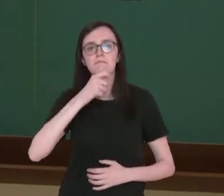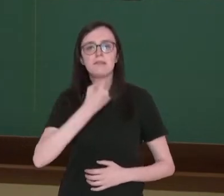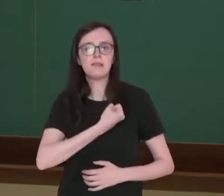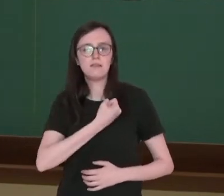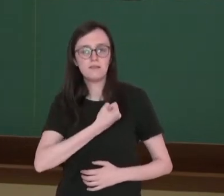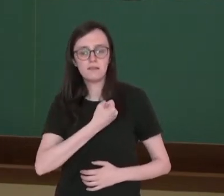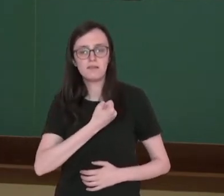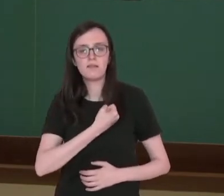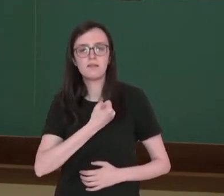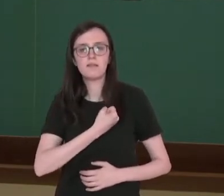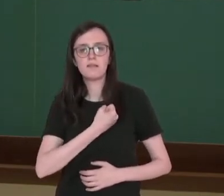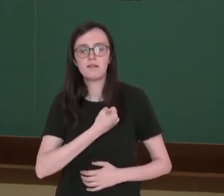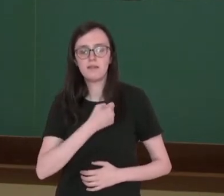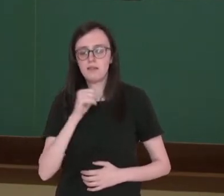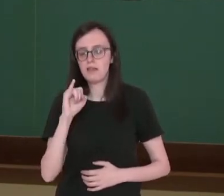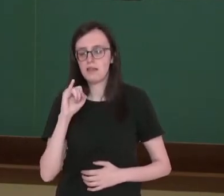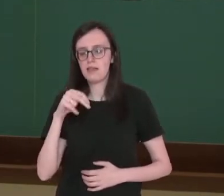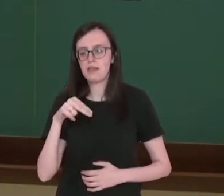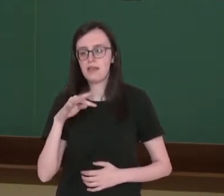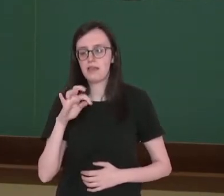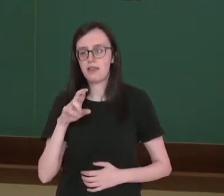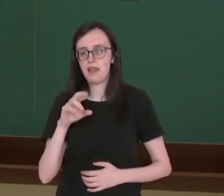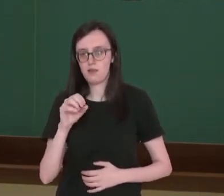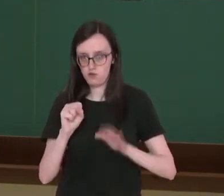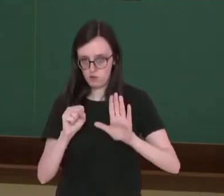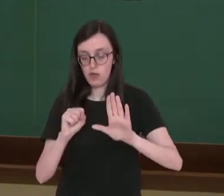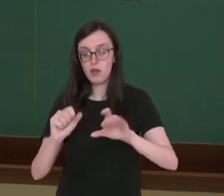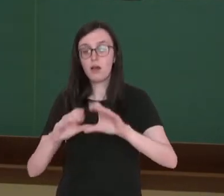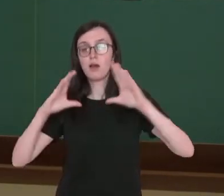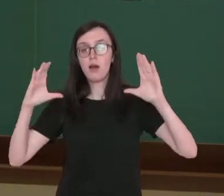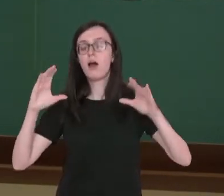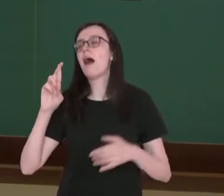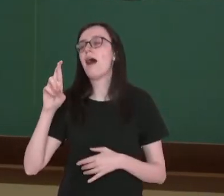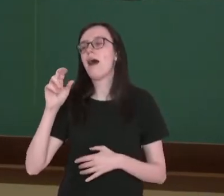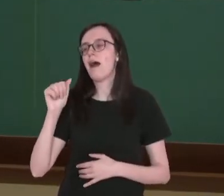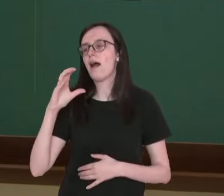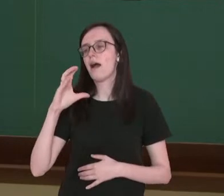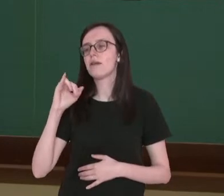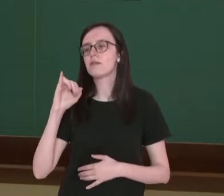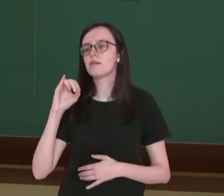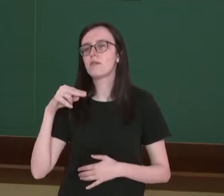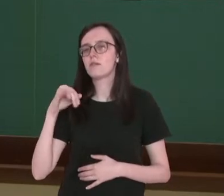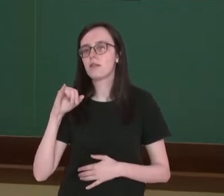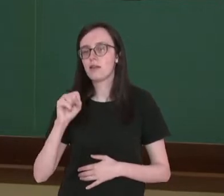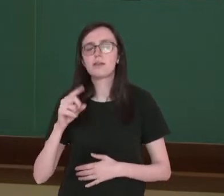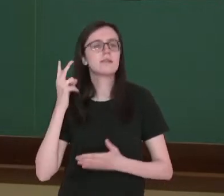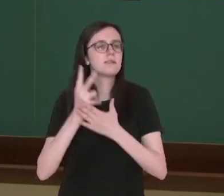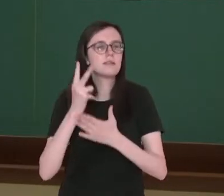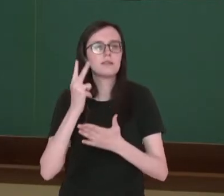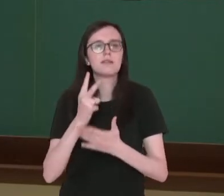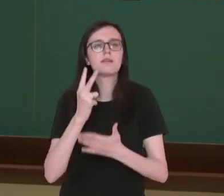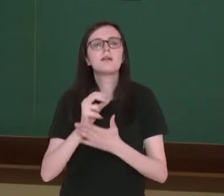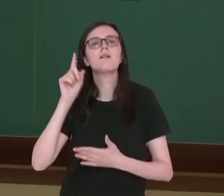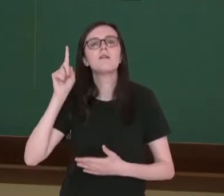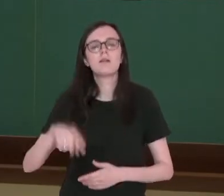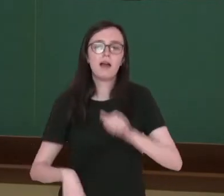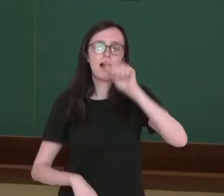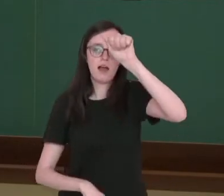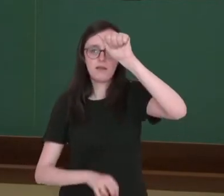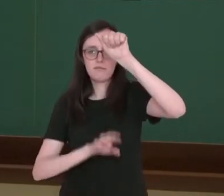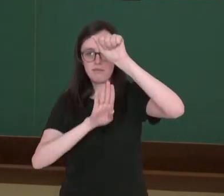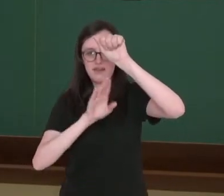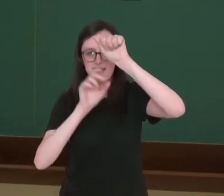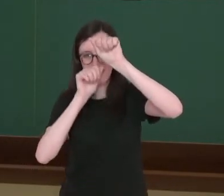números inteiros, nós vamos ter os racionais, aonde eles vão se apresentar sempre na forma A sobre